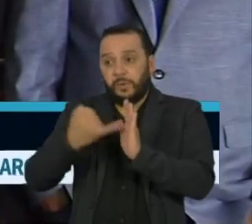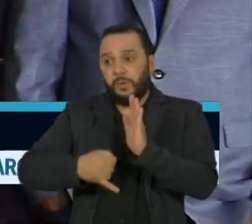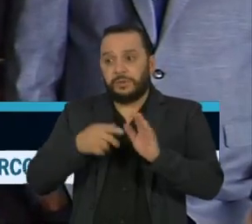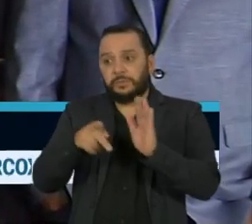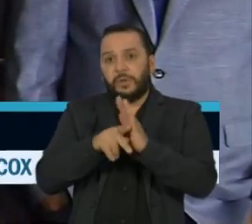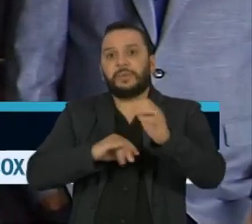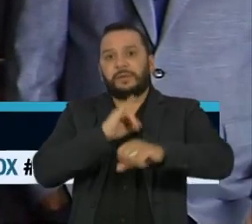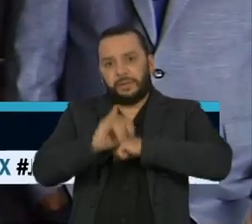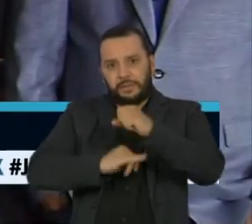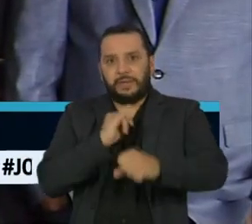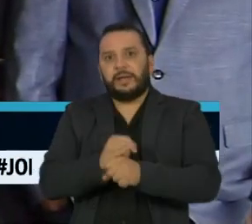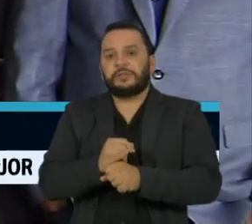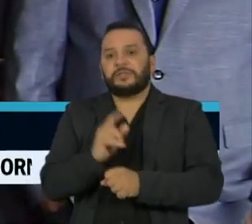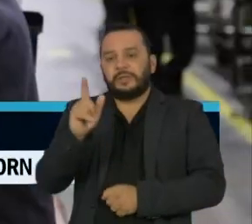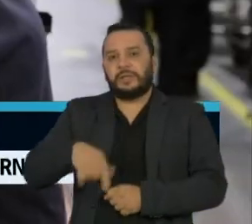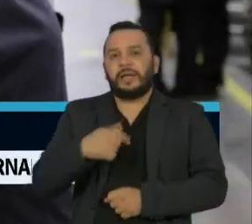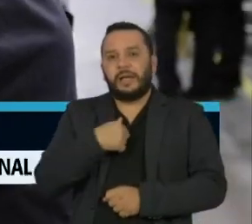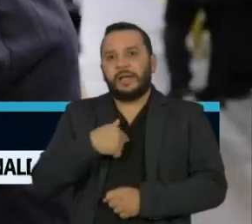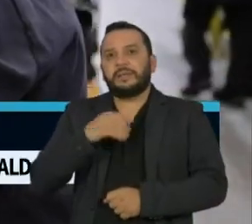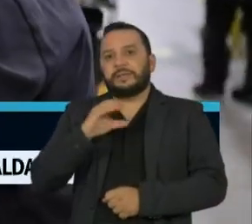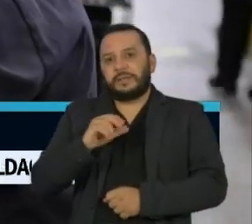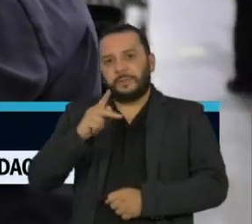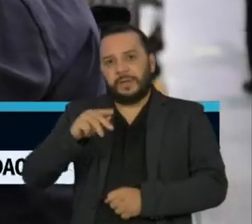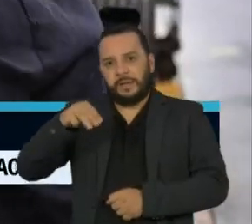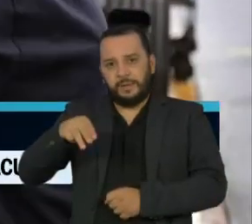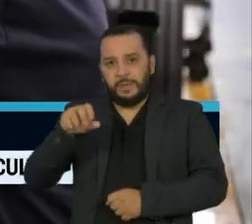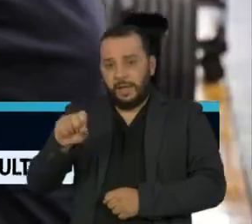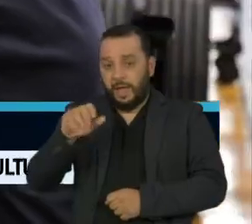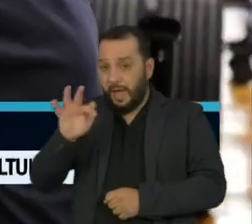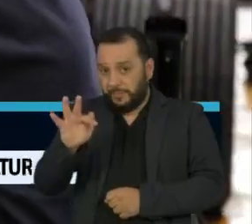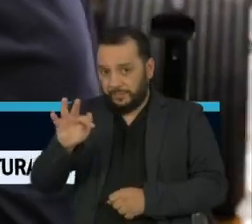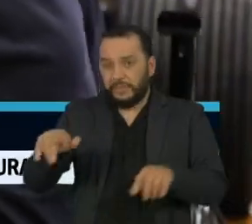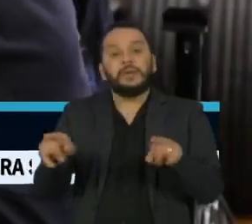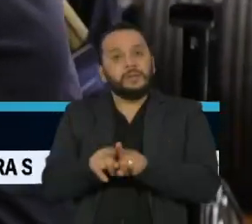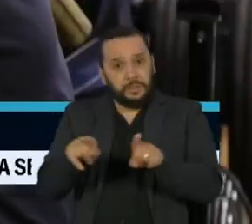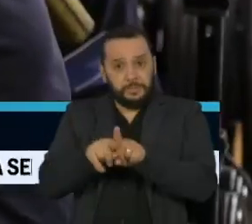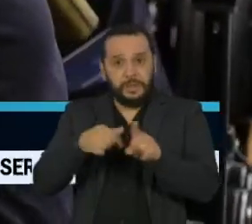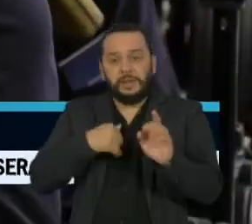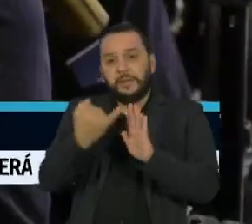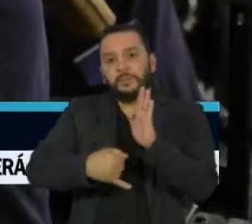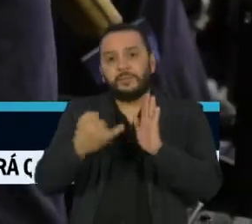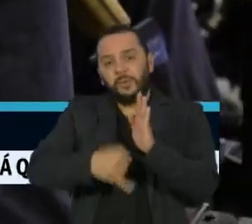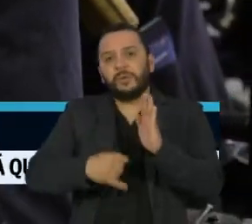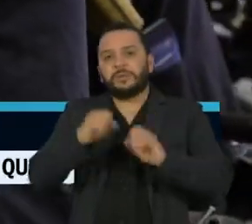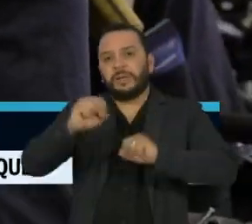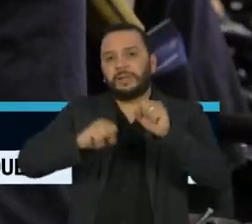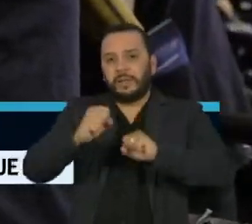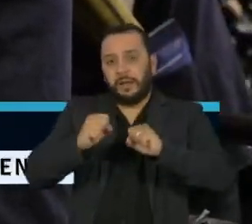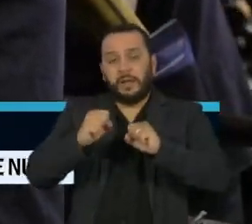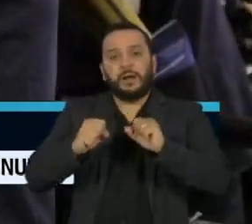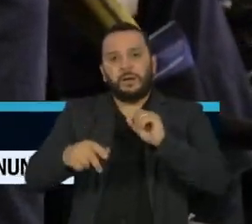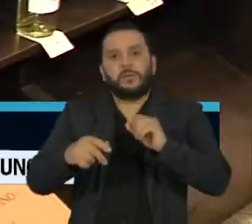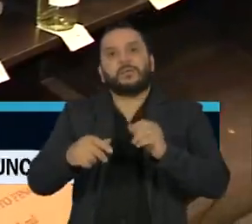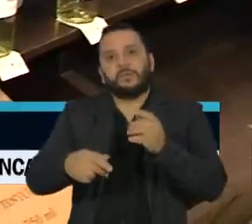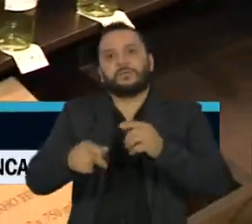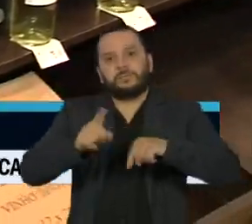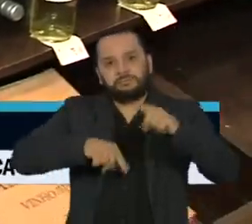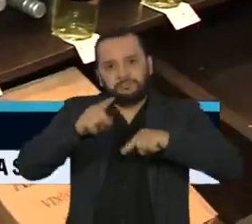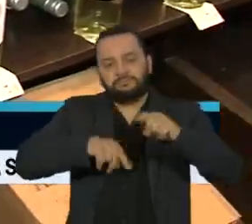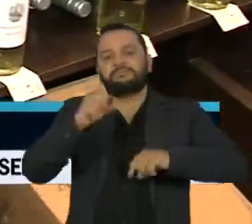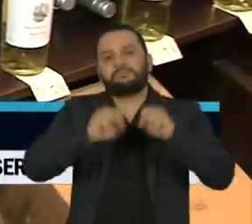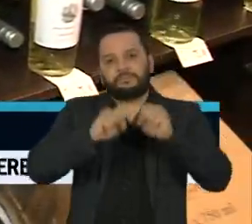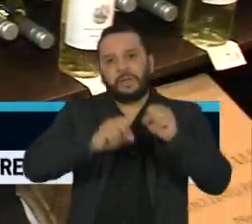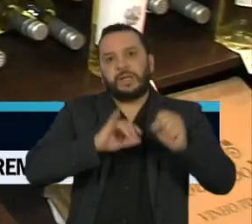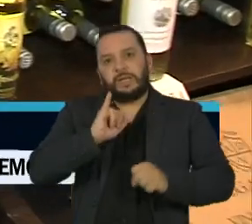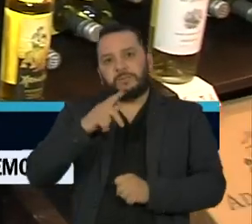digitais apelidado de nova cpmf além da reformulação do imposto sobre produtos industrializados o ipi